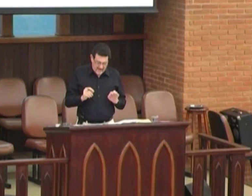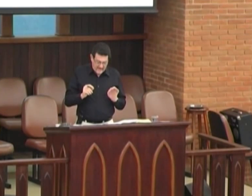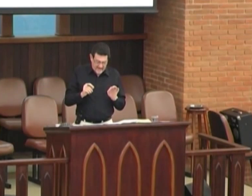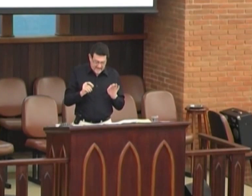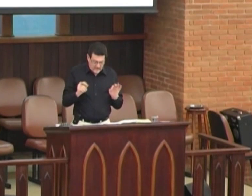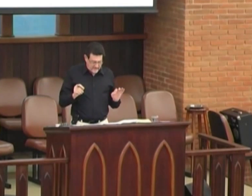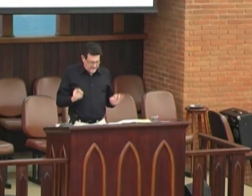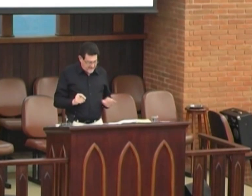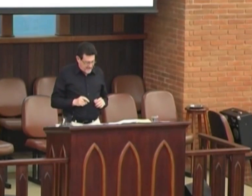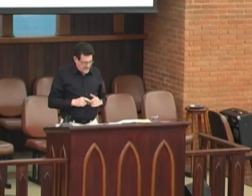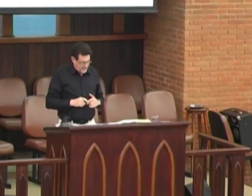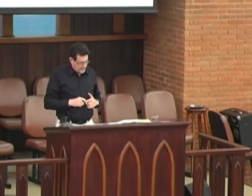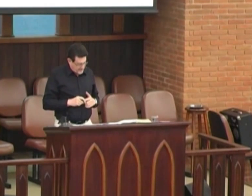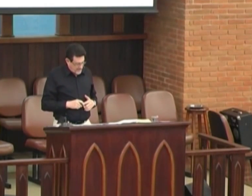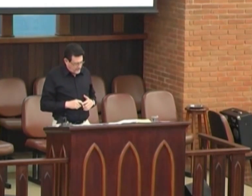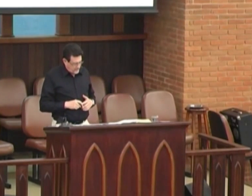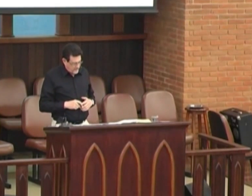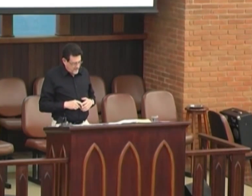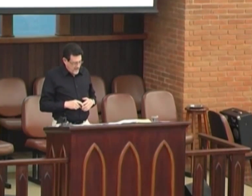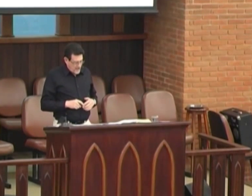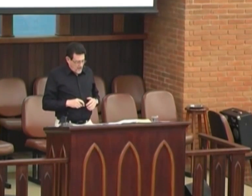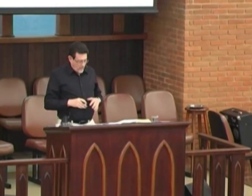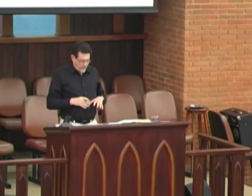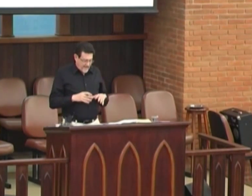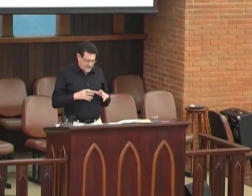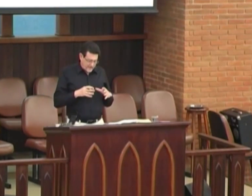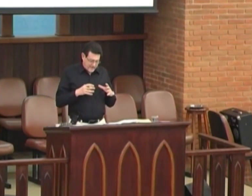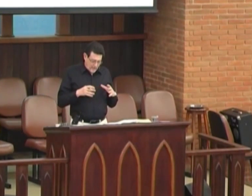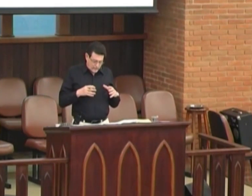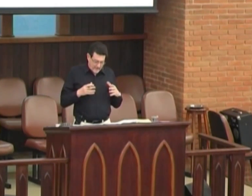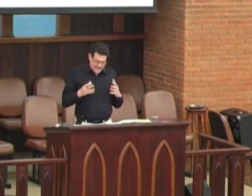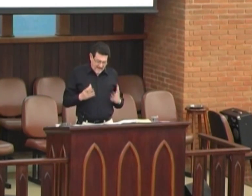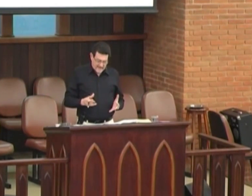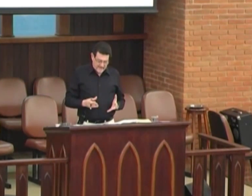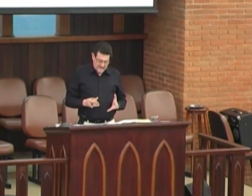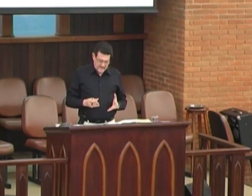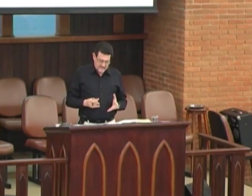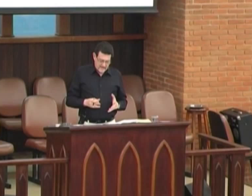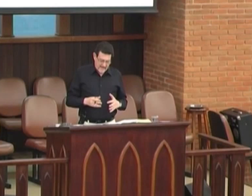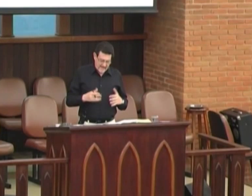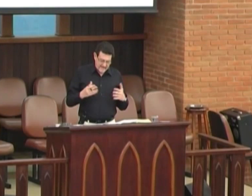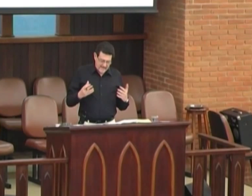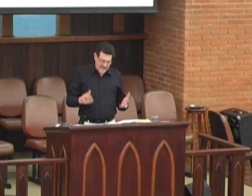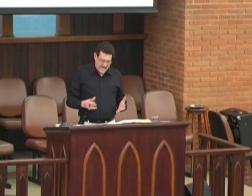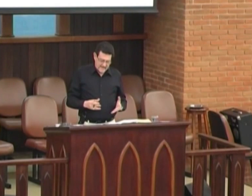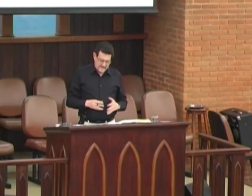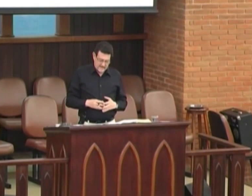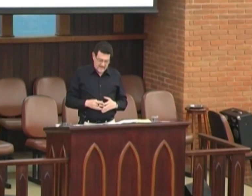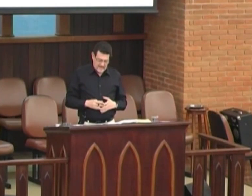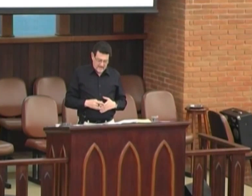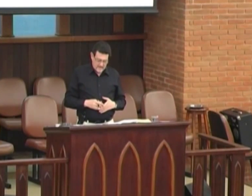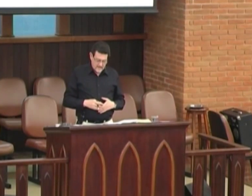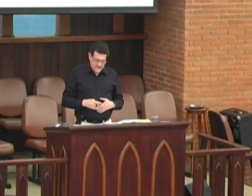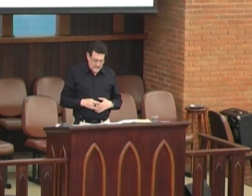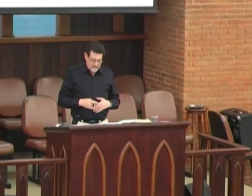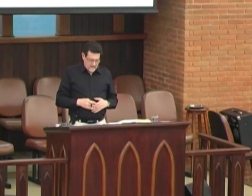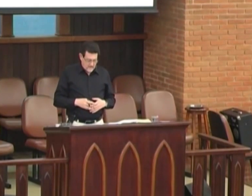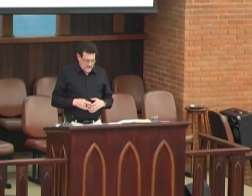espécie de revelação divina e, portanto, qualquer tipo de autoridade